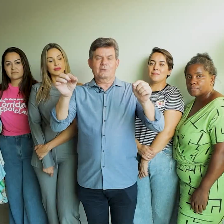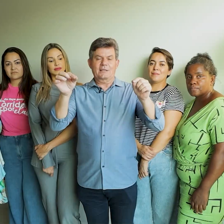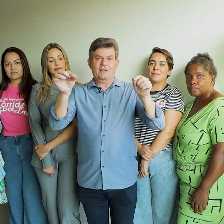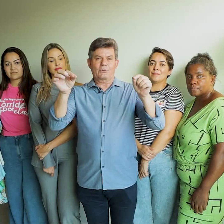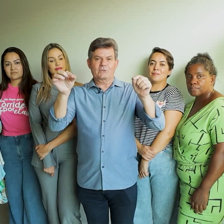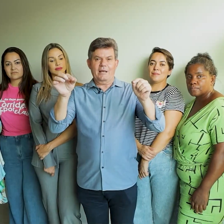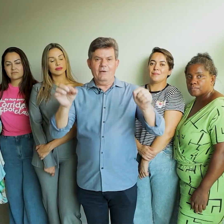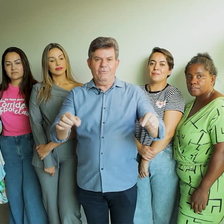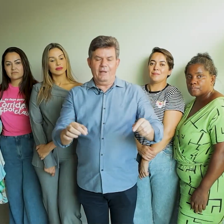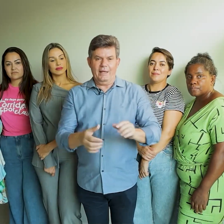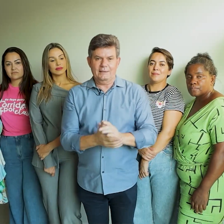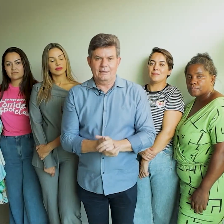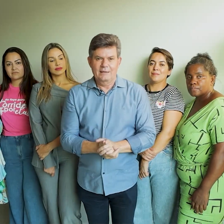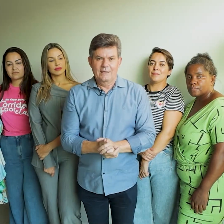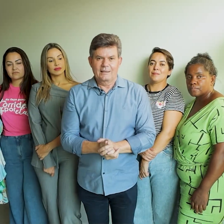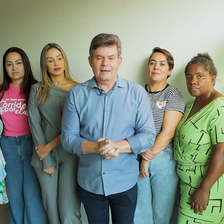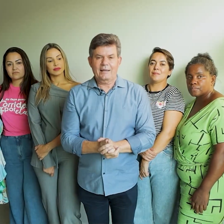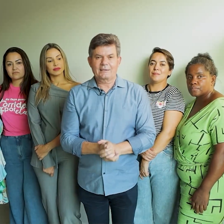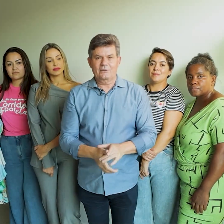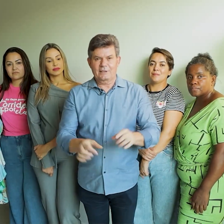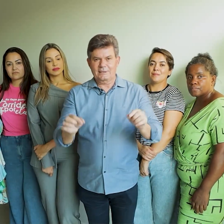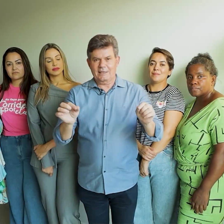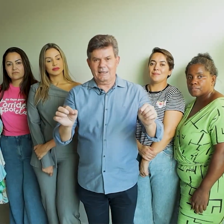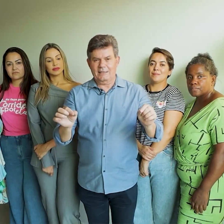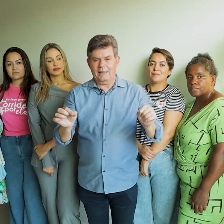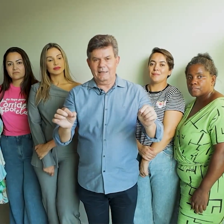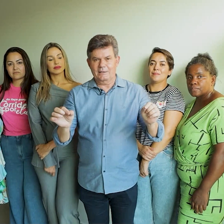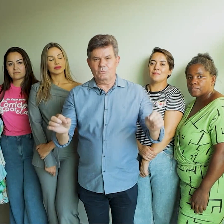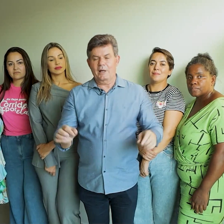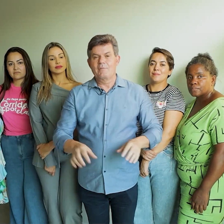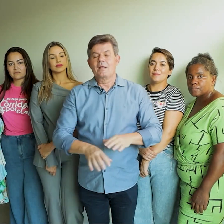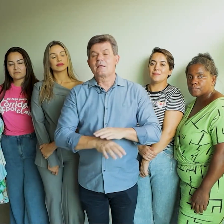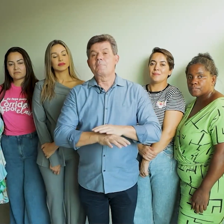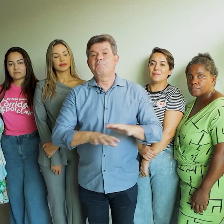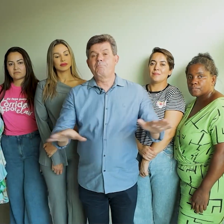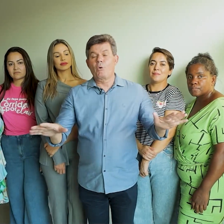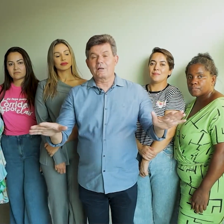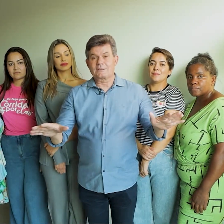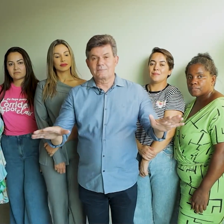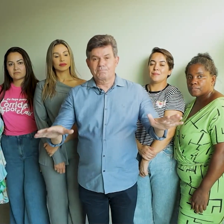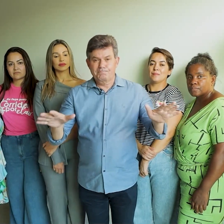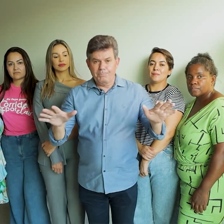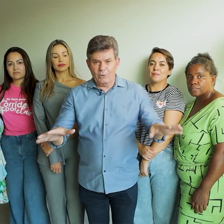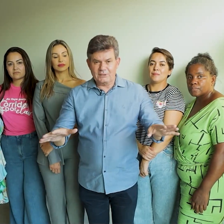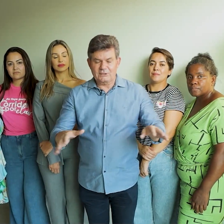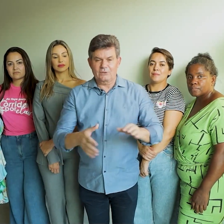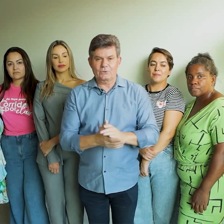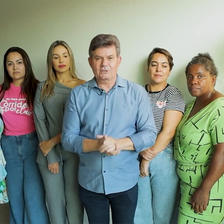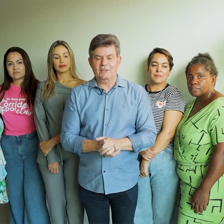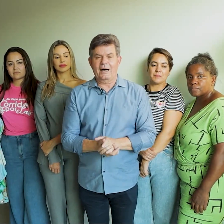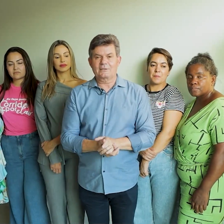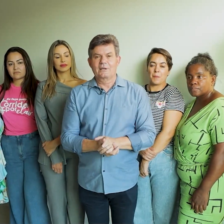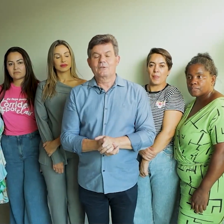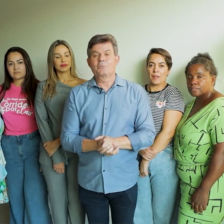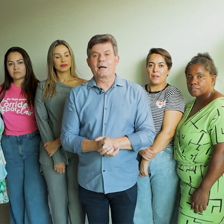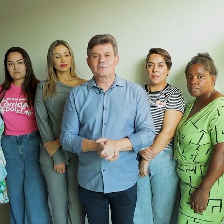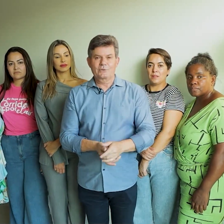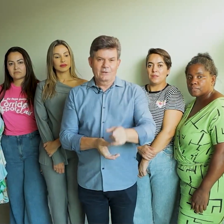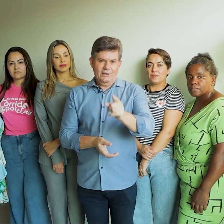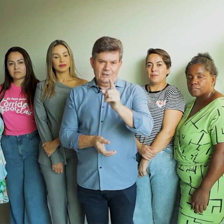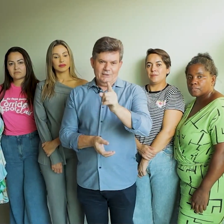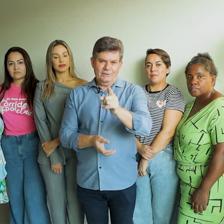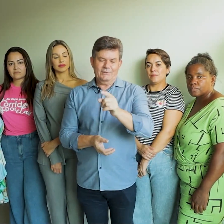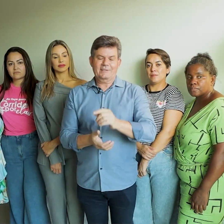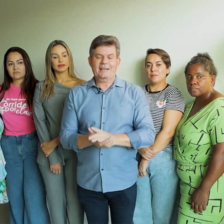@mulher7lagoas. O Sete Lagoas é referência na criação dessa Secretaria da Mulher, que poucas são as cidades do